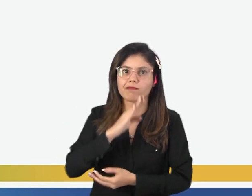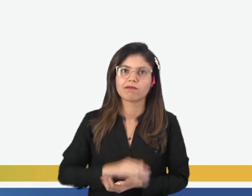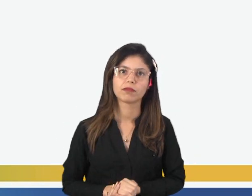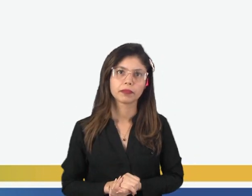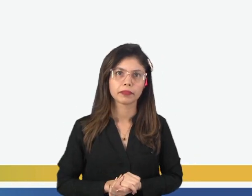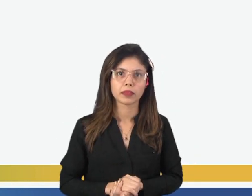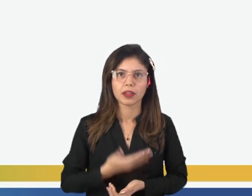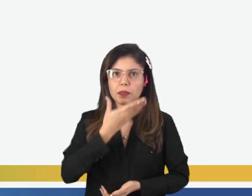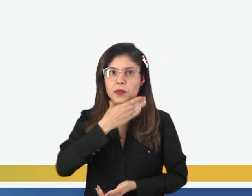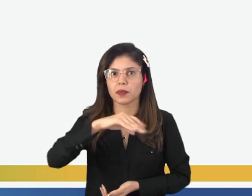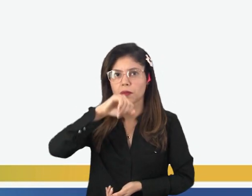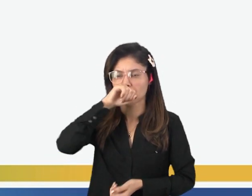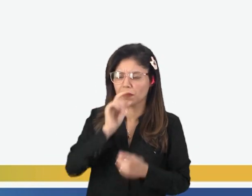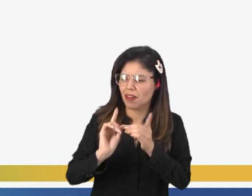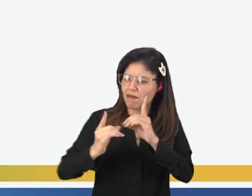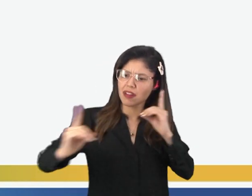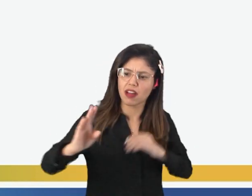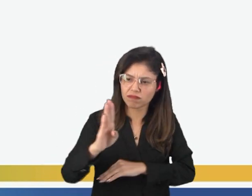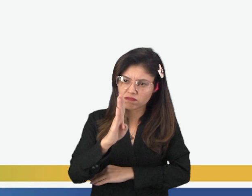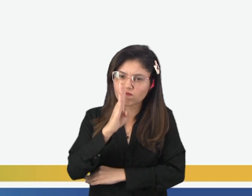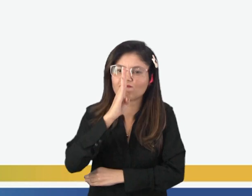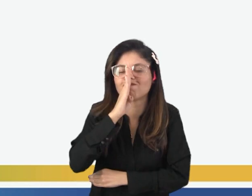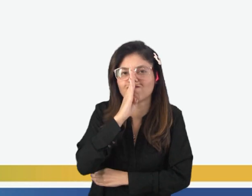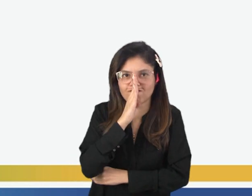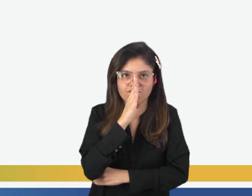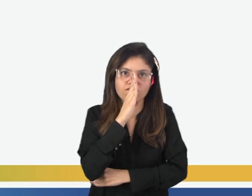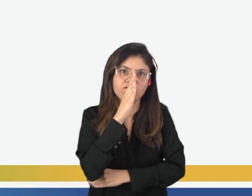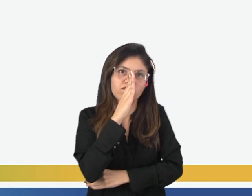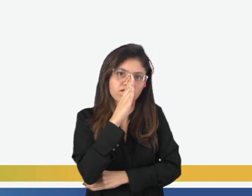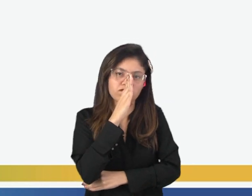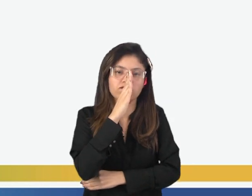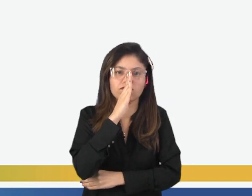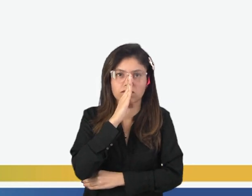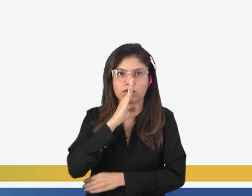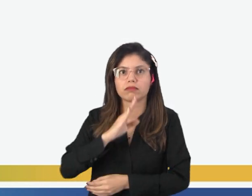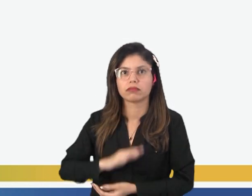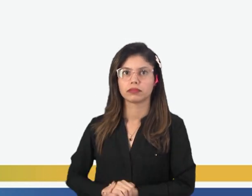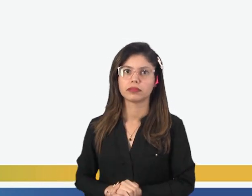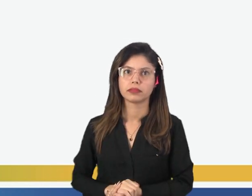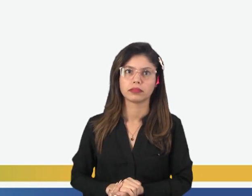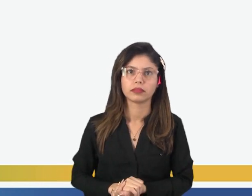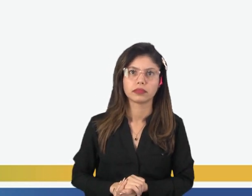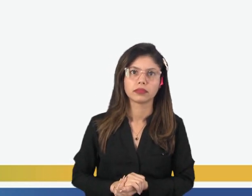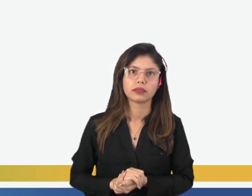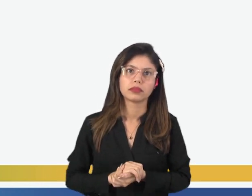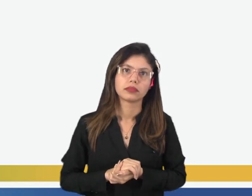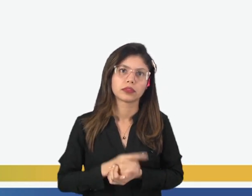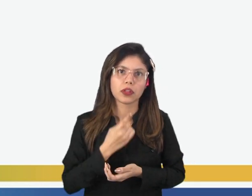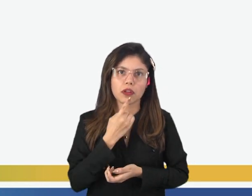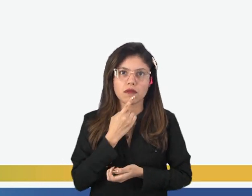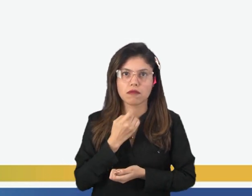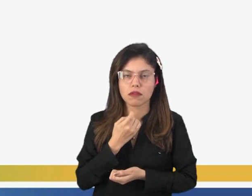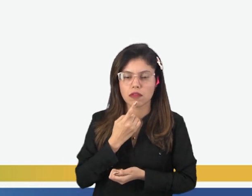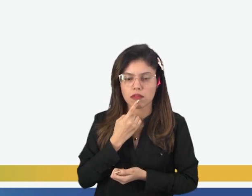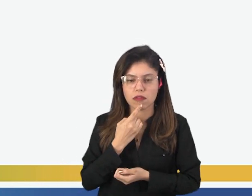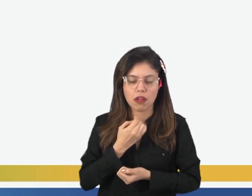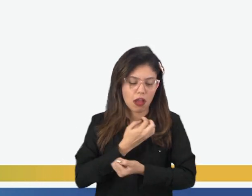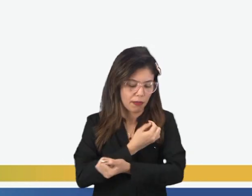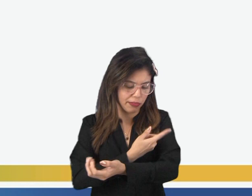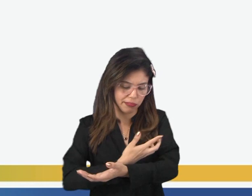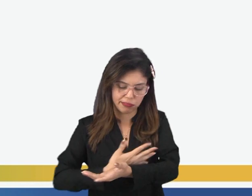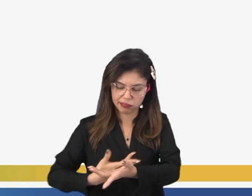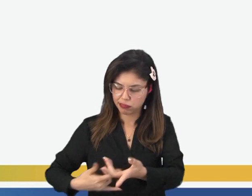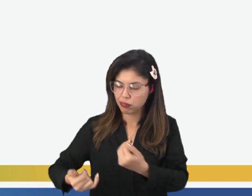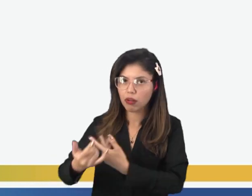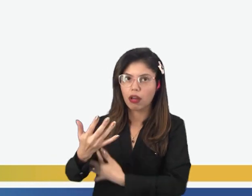cálice. Pai, afasta de mim esse cálice de vinho tinto de